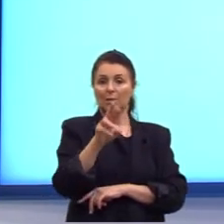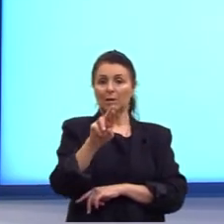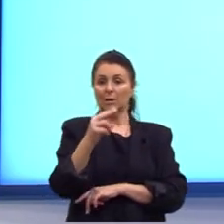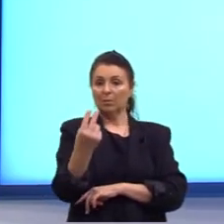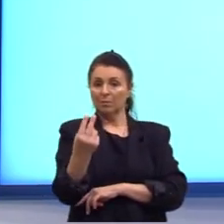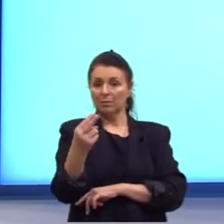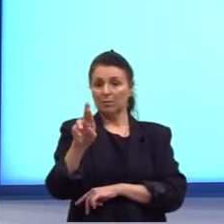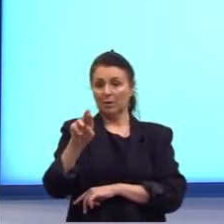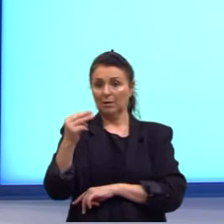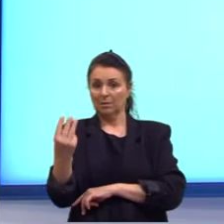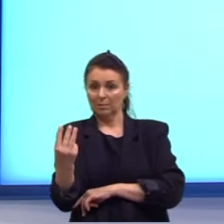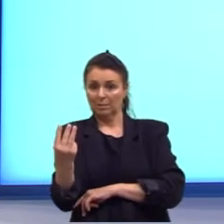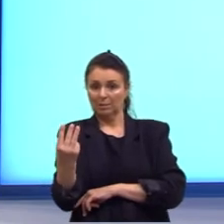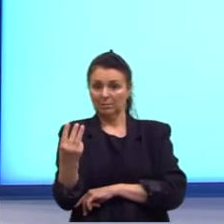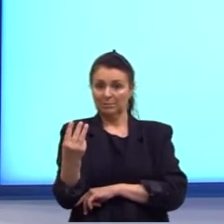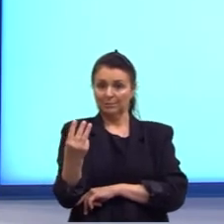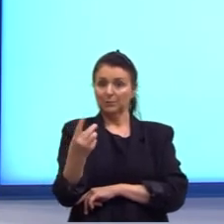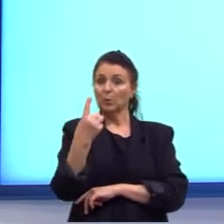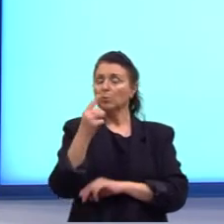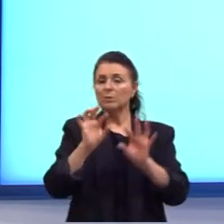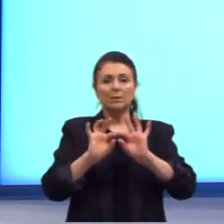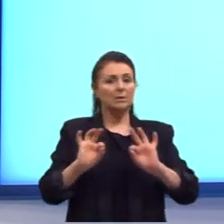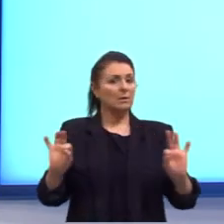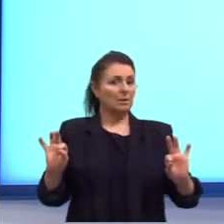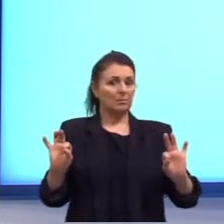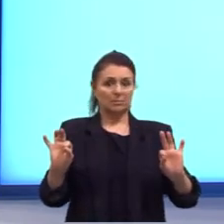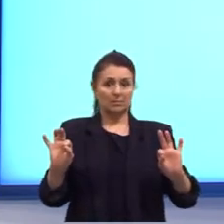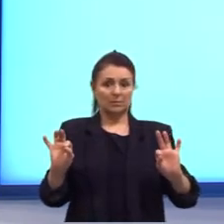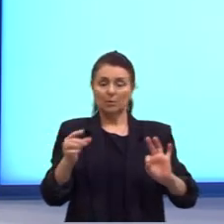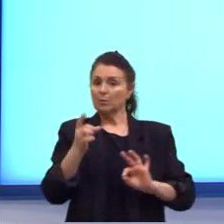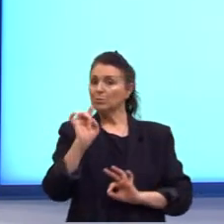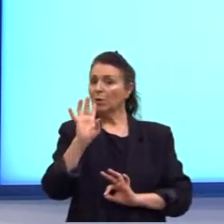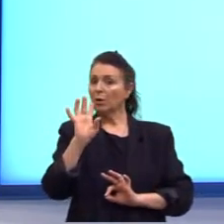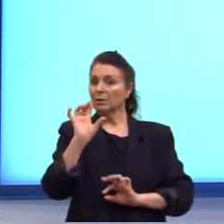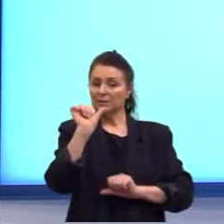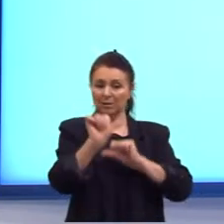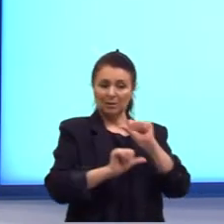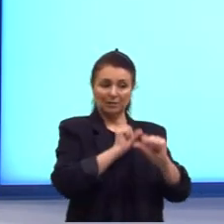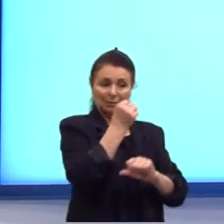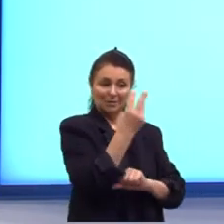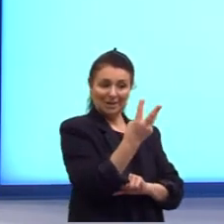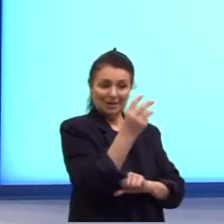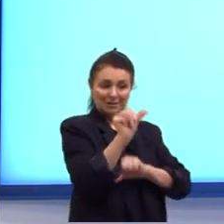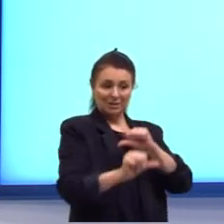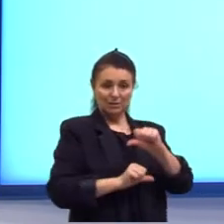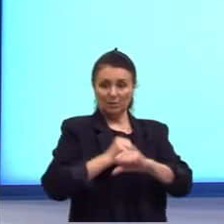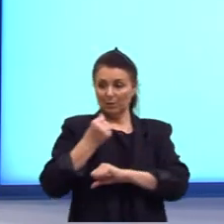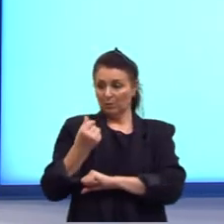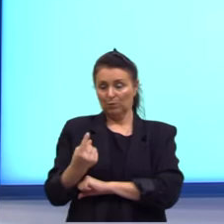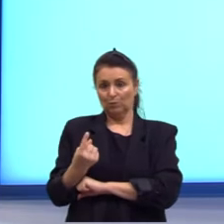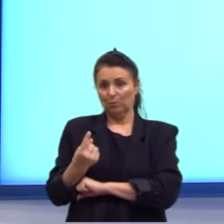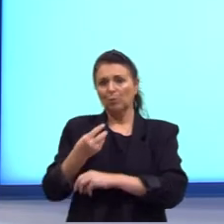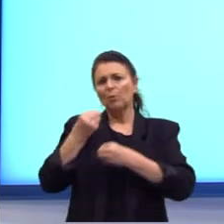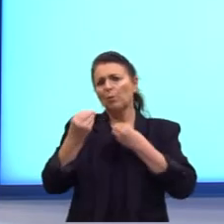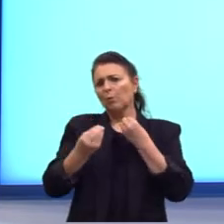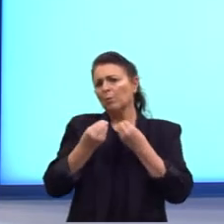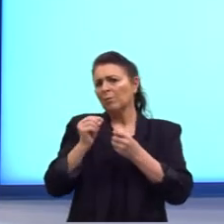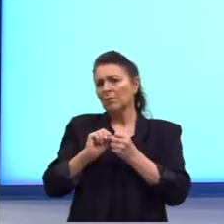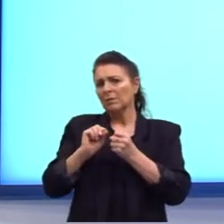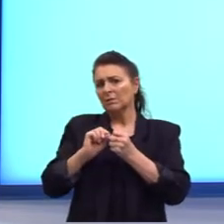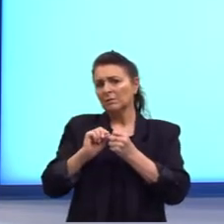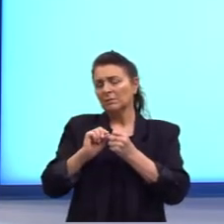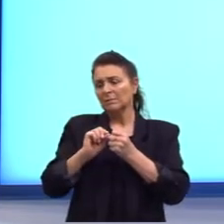só um simples que a gente já viu antes né Eu quero ter somente um resistor aqui como é que eu